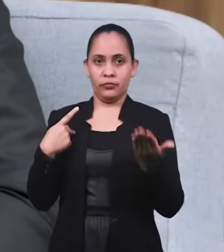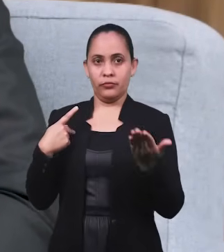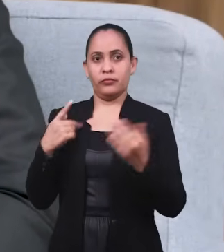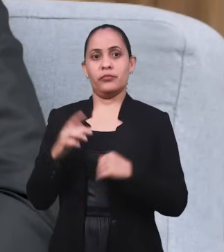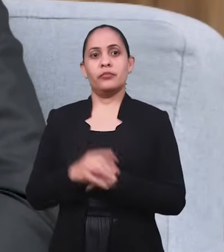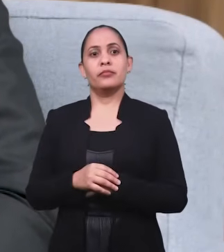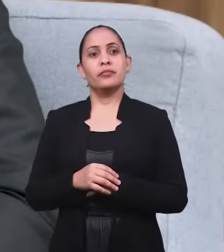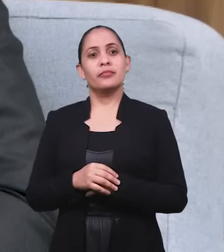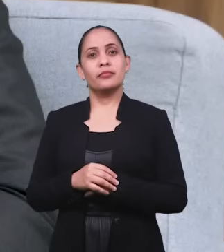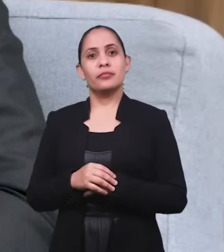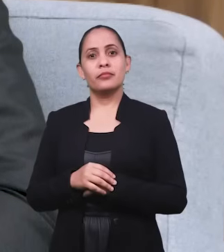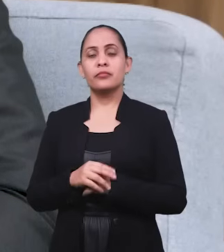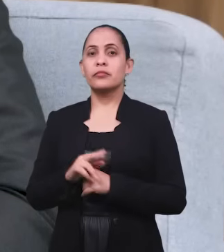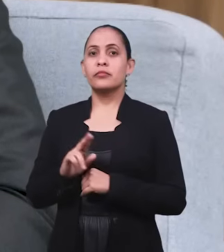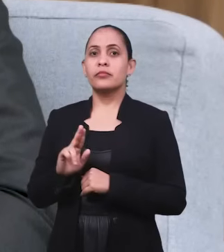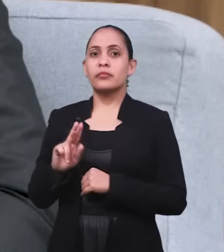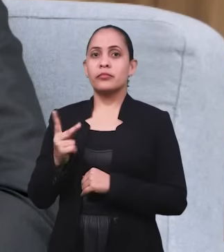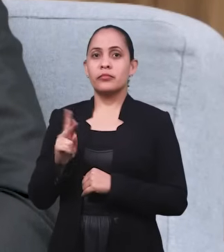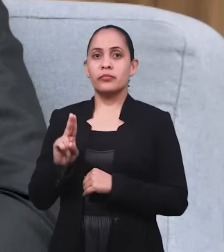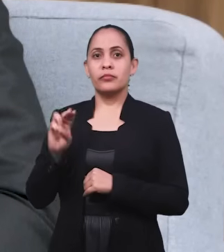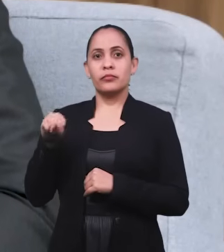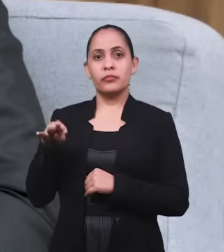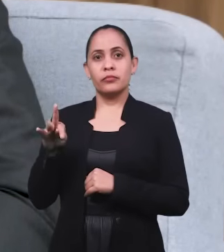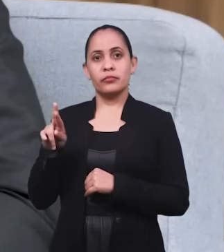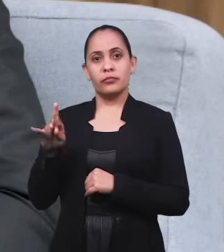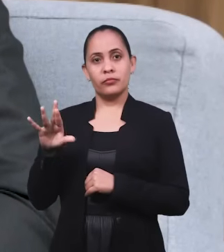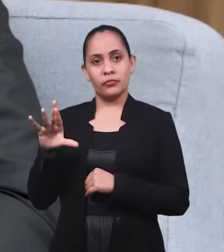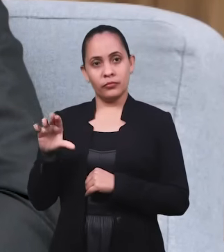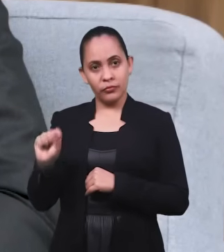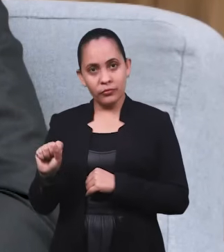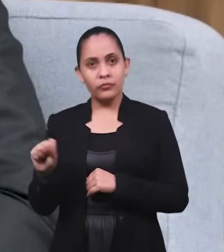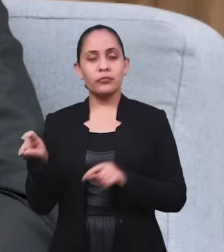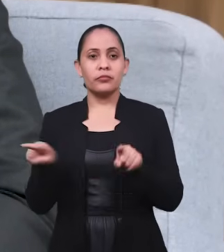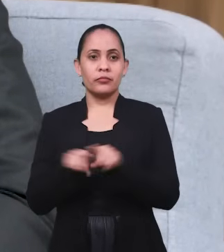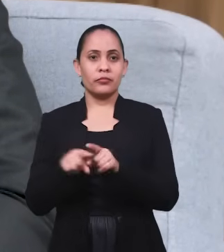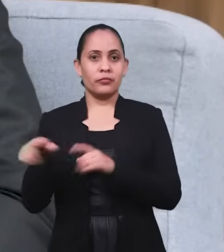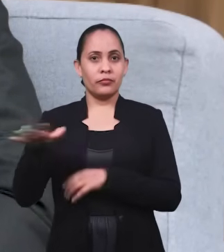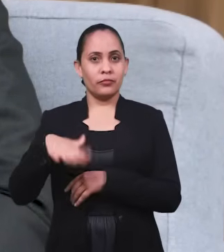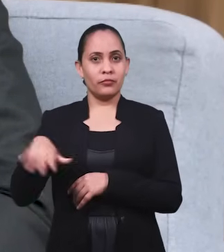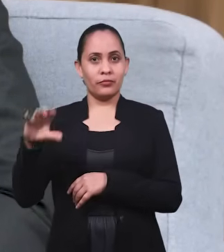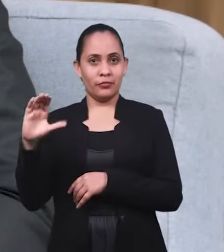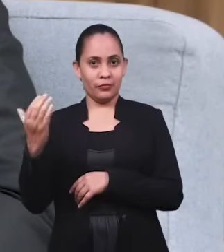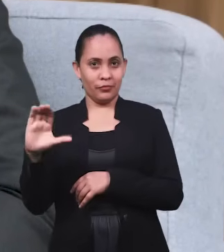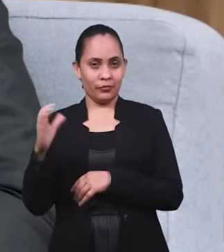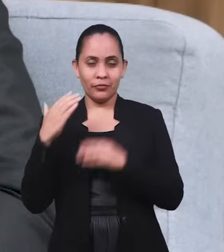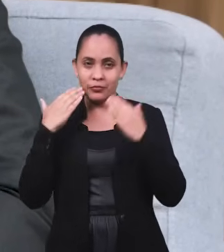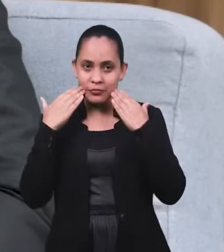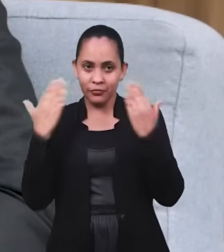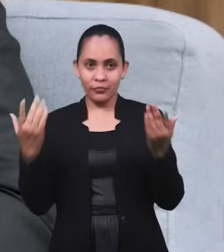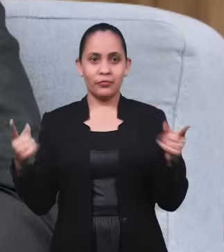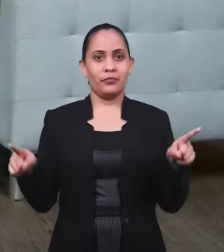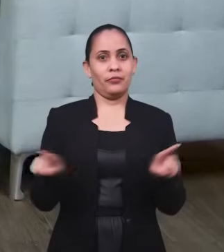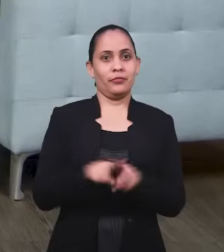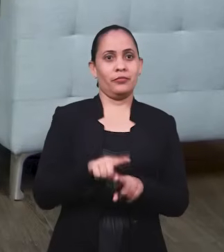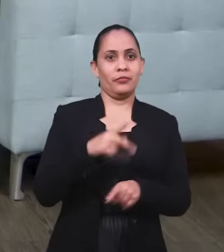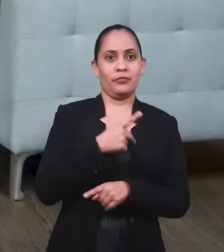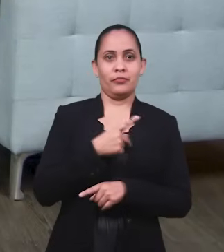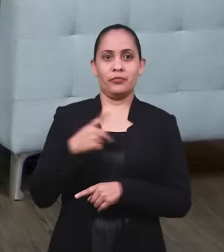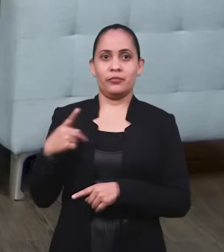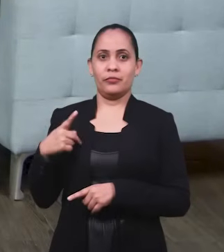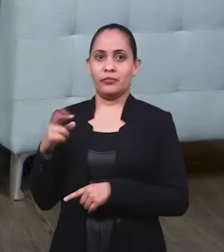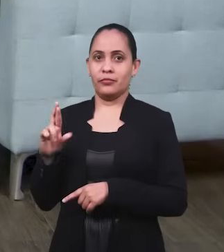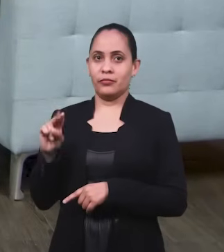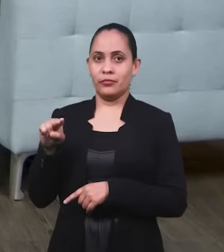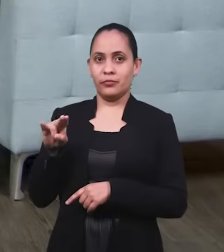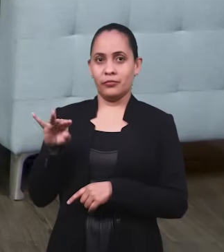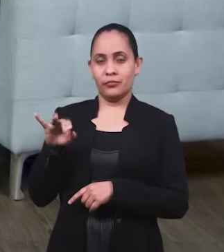Humberto Ferreira, que é da região de Cariacica. Aí o pastor depois vai se apresentar falando qual é a igreja. E o pastor também,